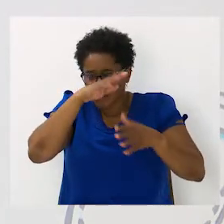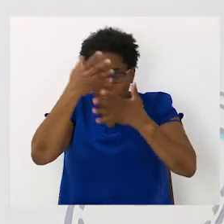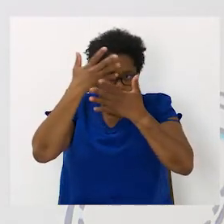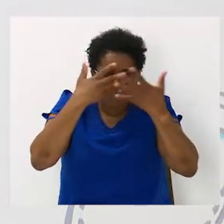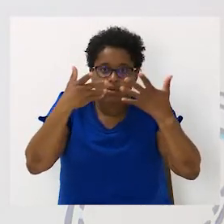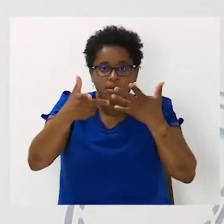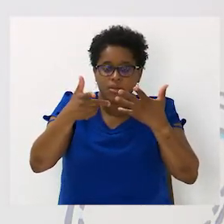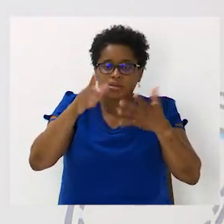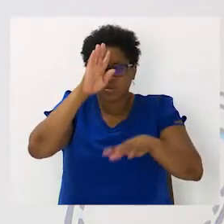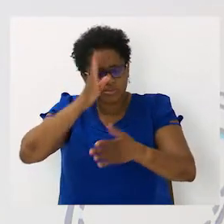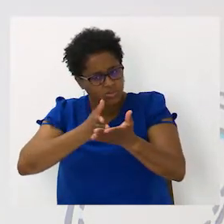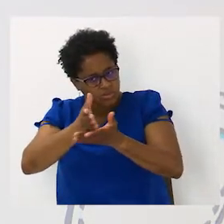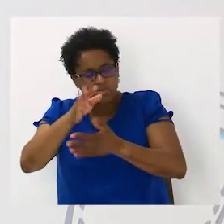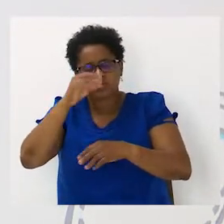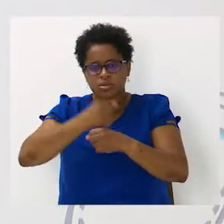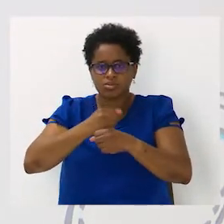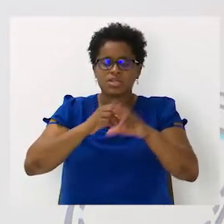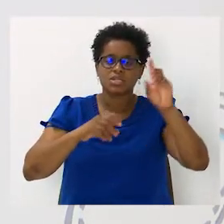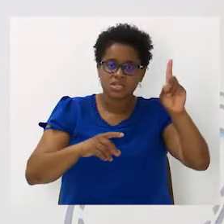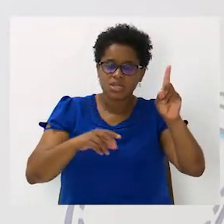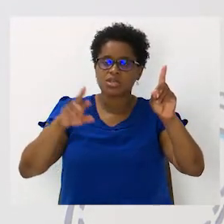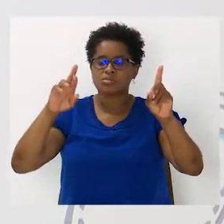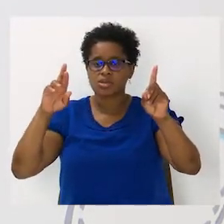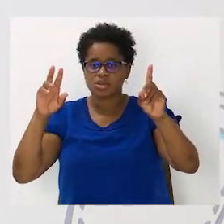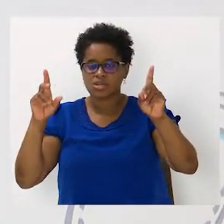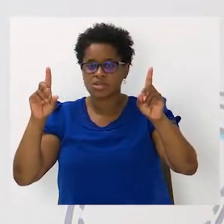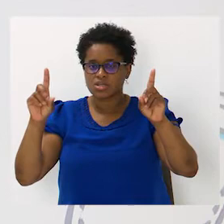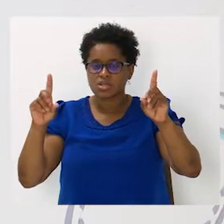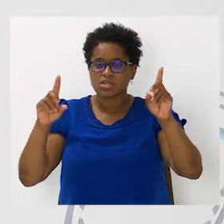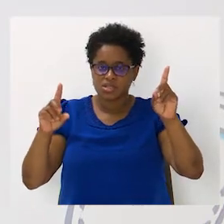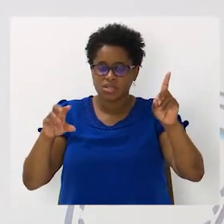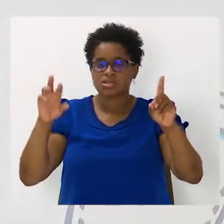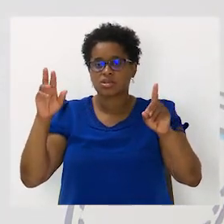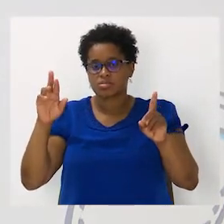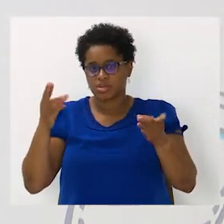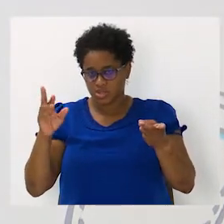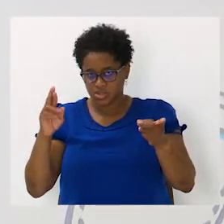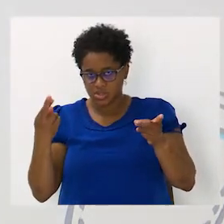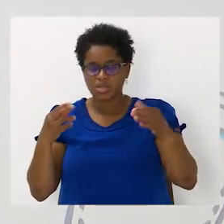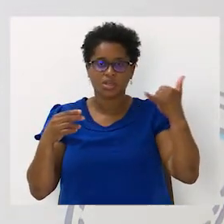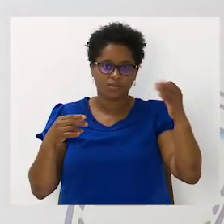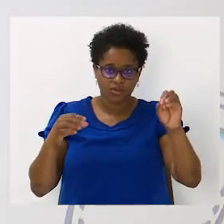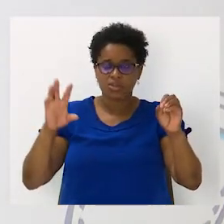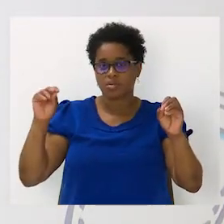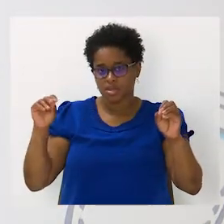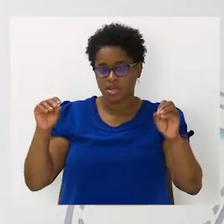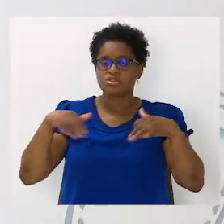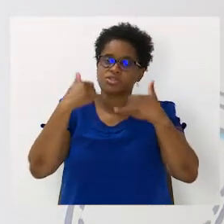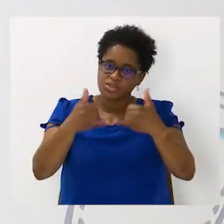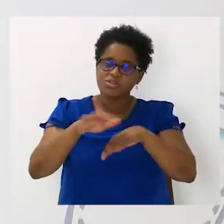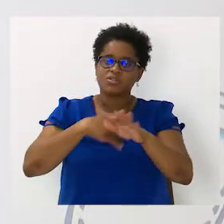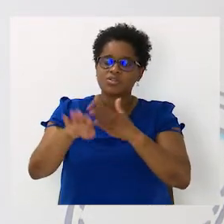exercício. 6 está para x, assim como 20 está para 10. De seguida vamos ver a